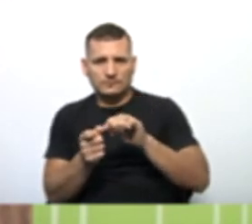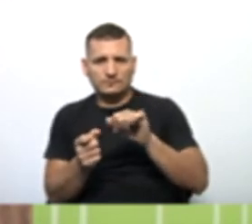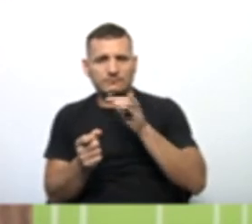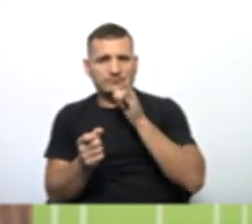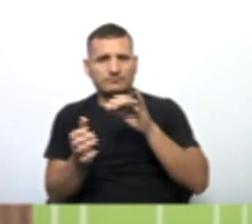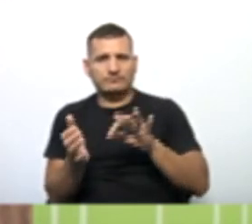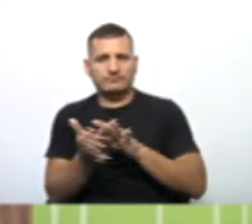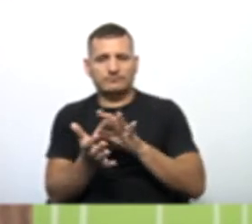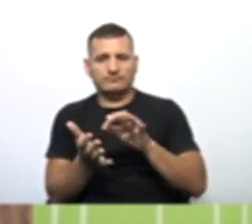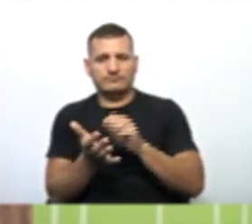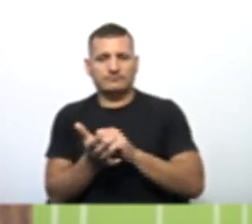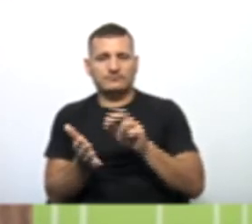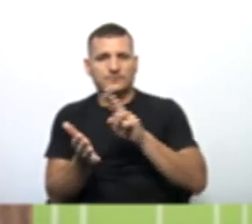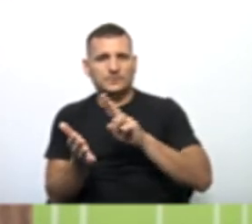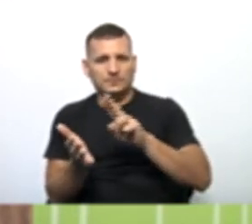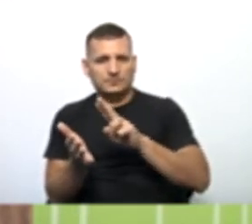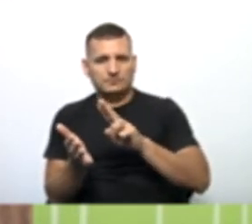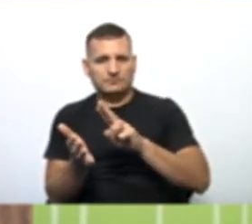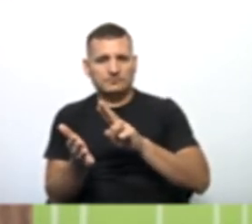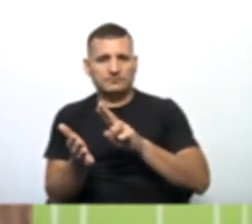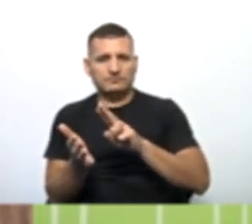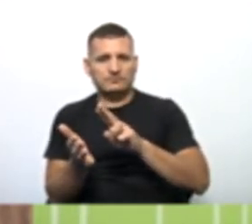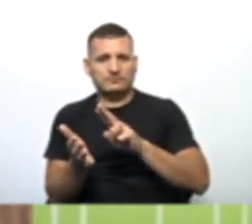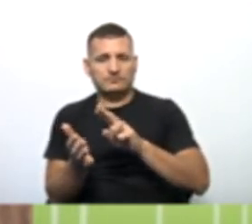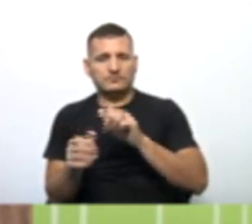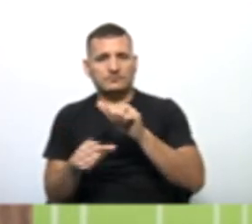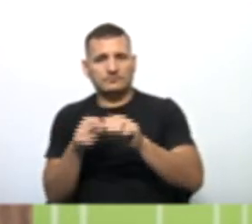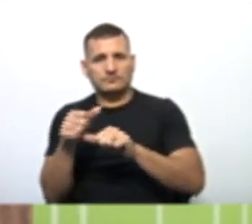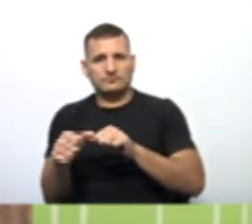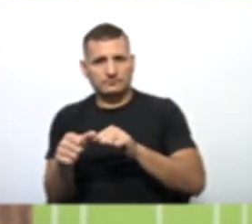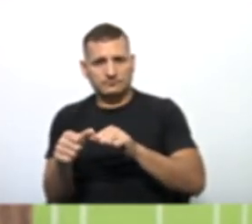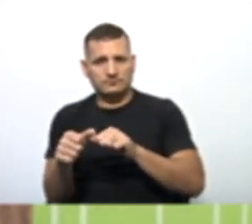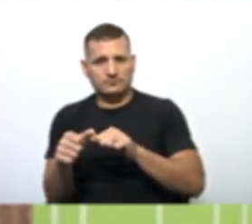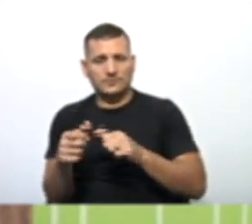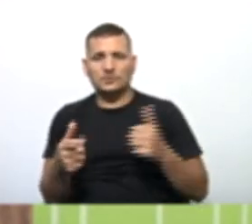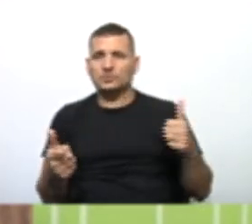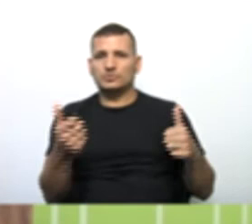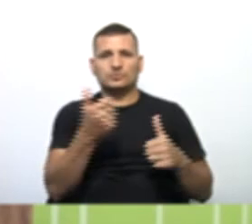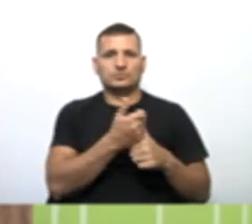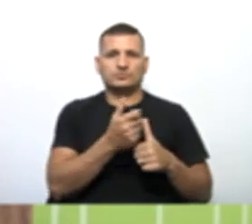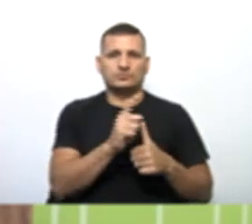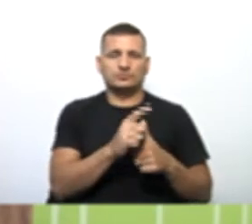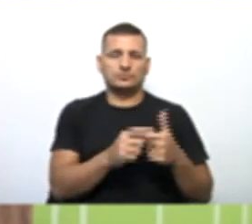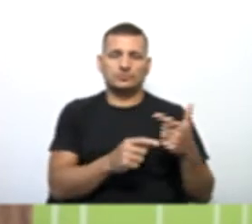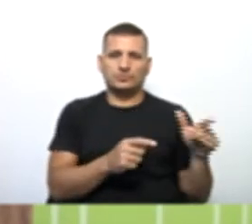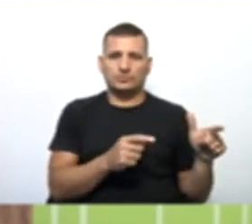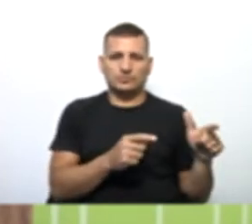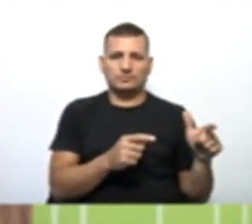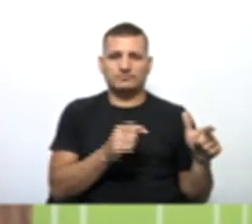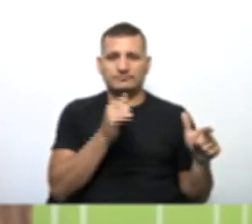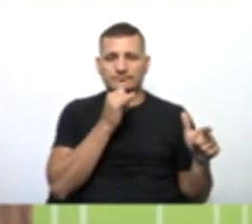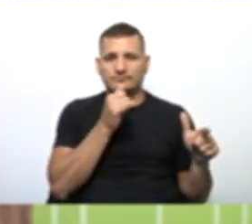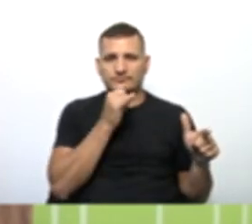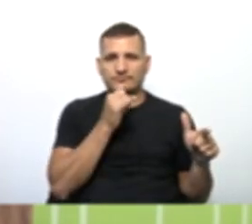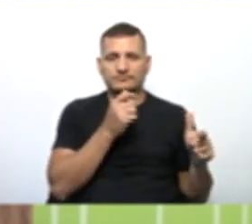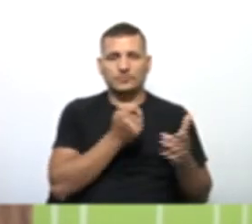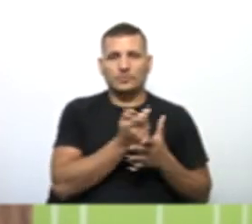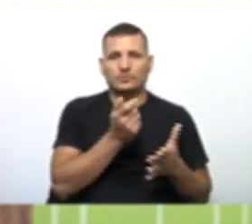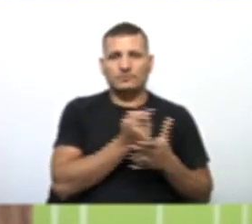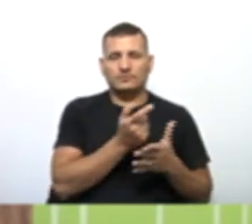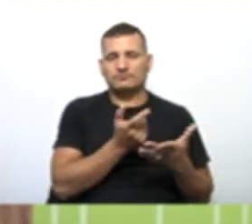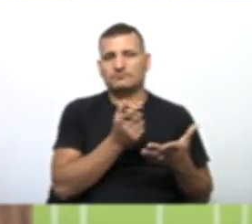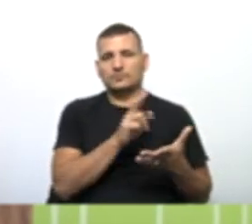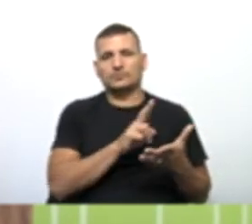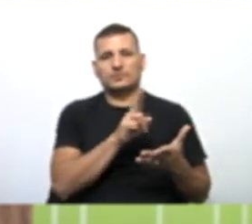de usuário. Uma modificação feita aqui não se sobreponha sobre a modificação, por exemplo, de tendência de compra de